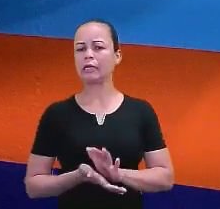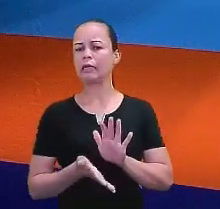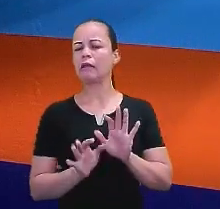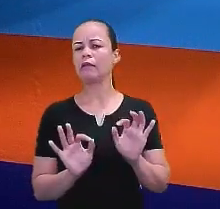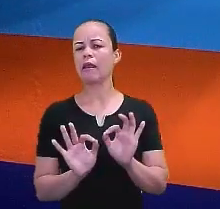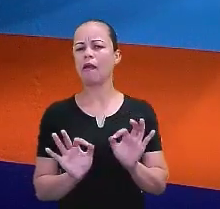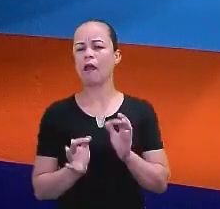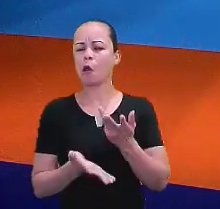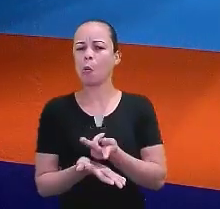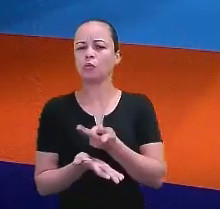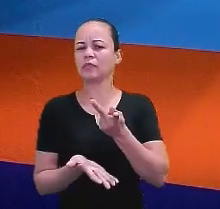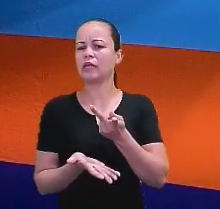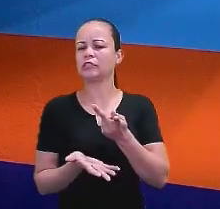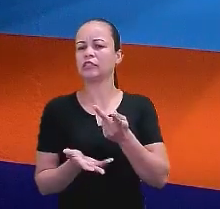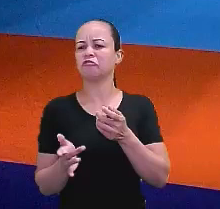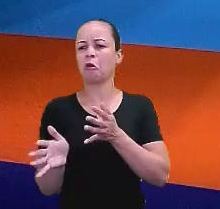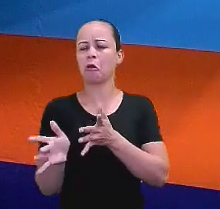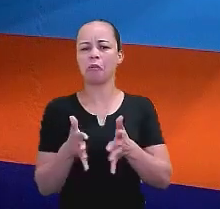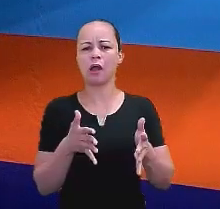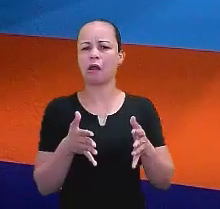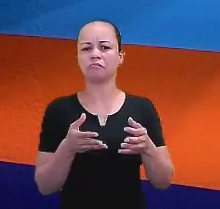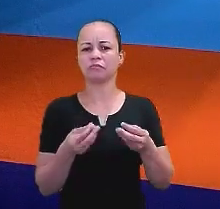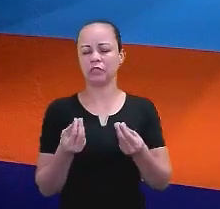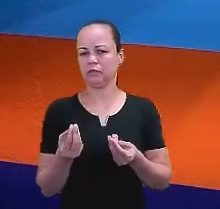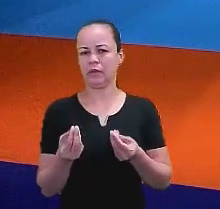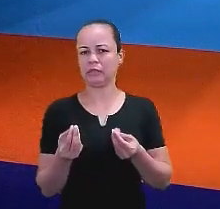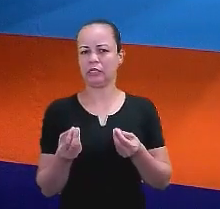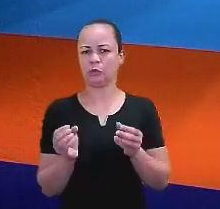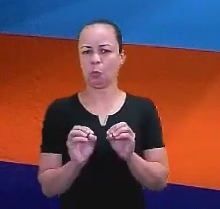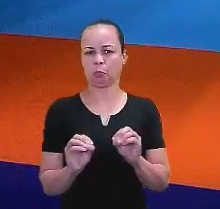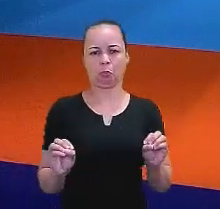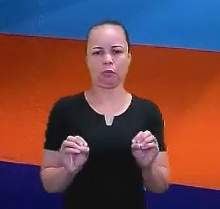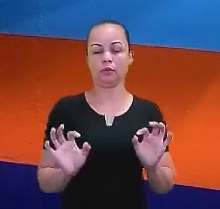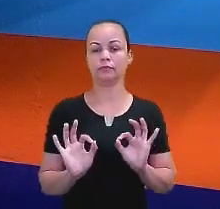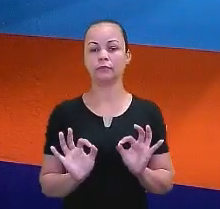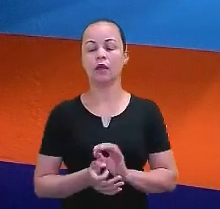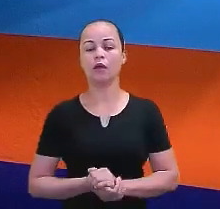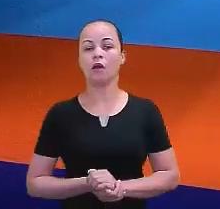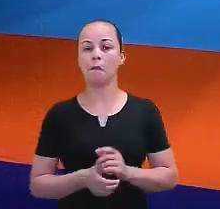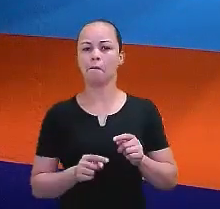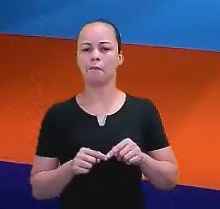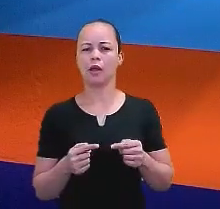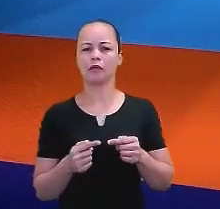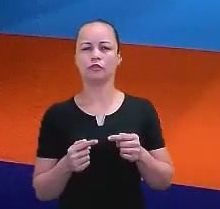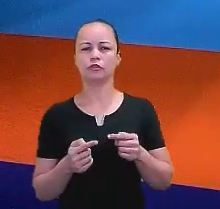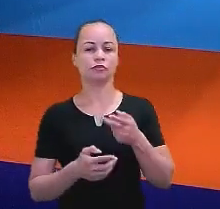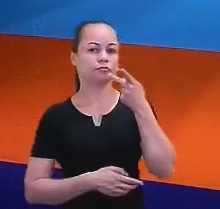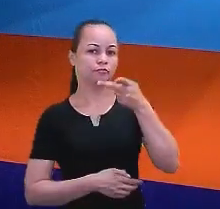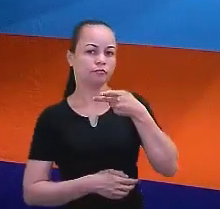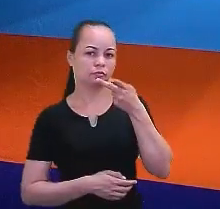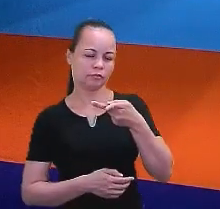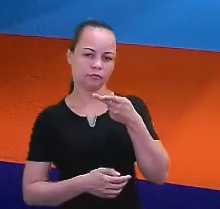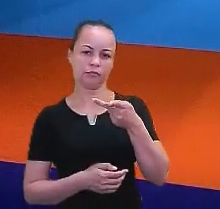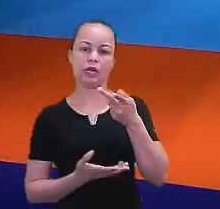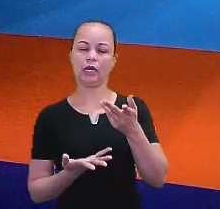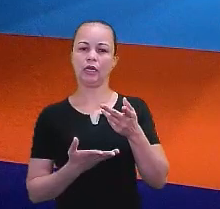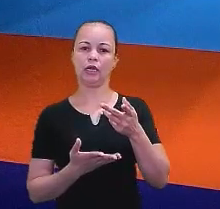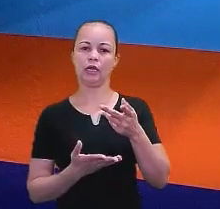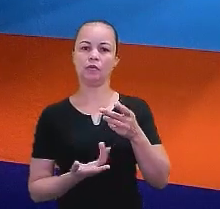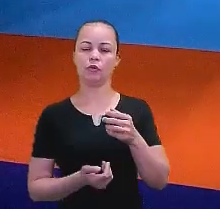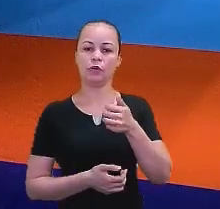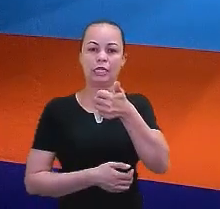aleatória ou a partir do nada. Quando nós falamos que em 15